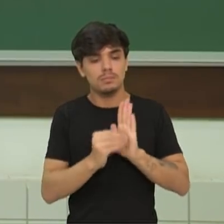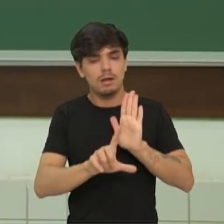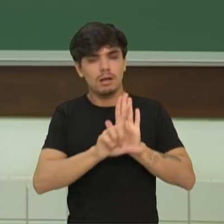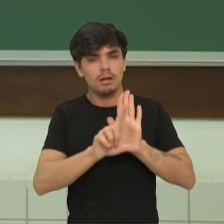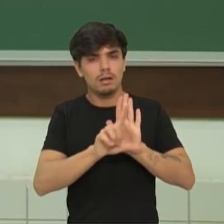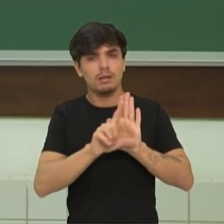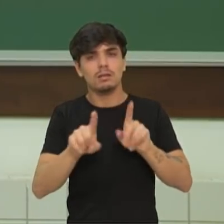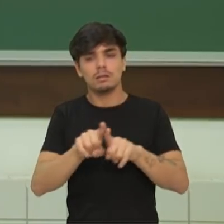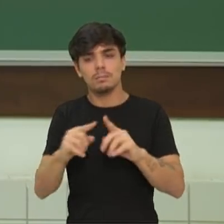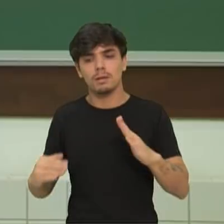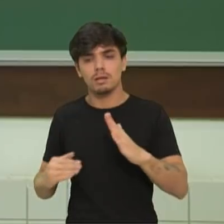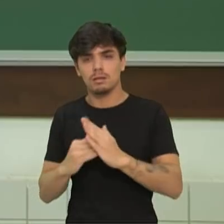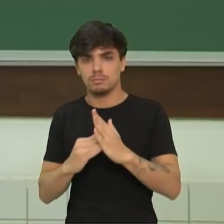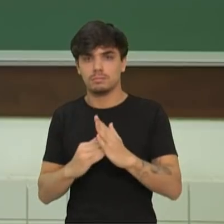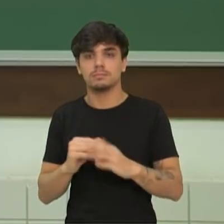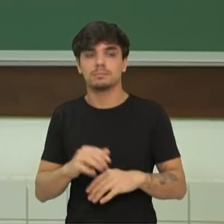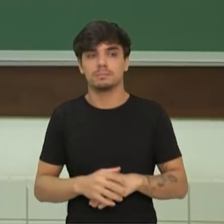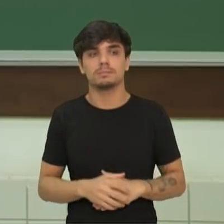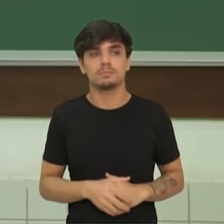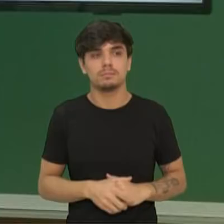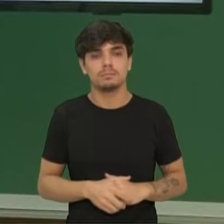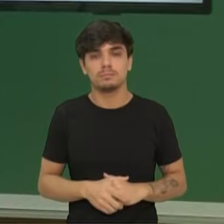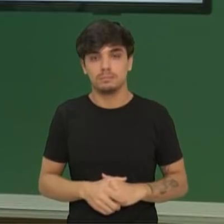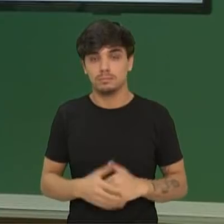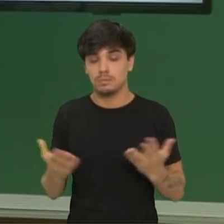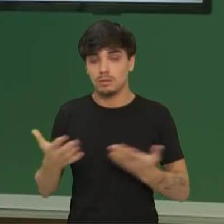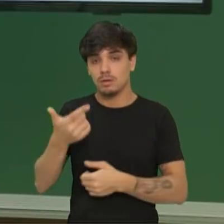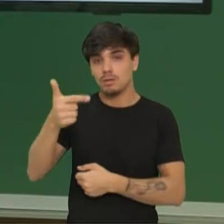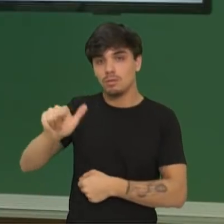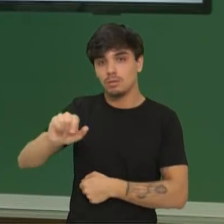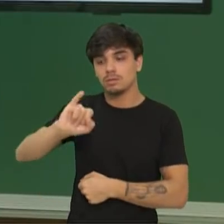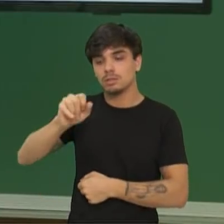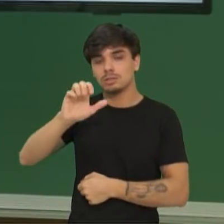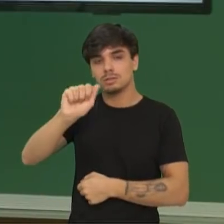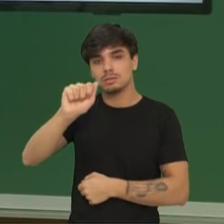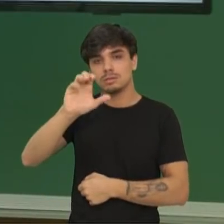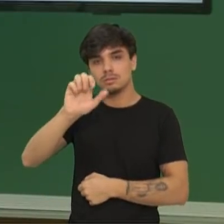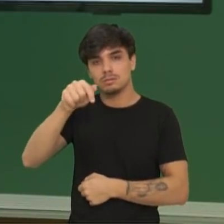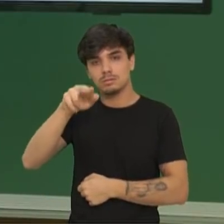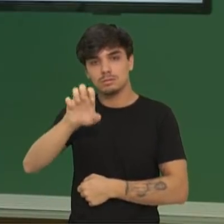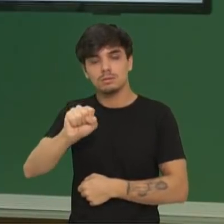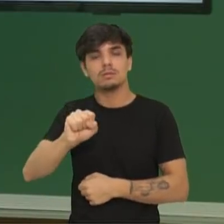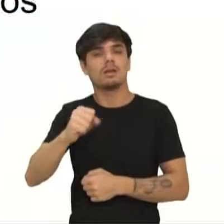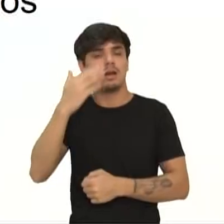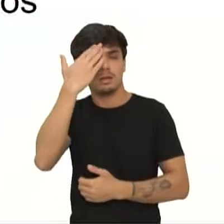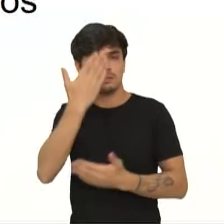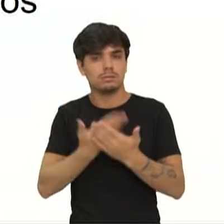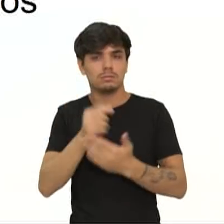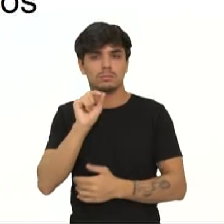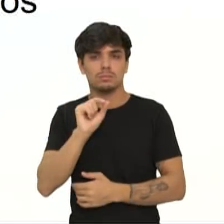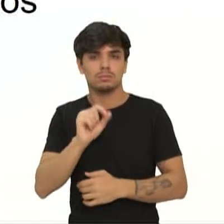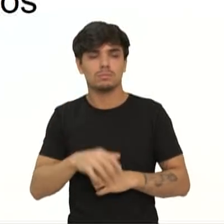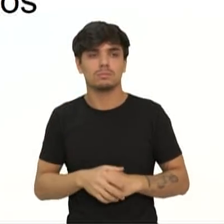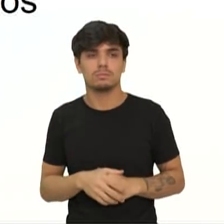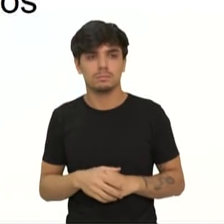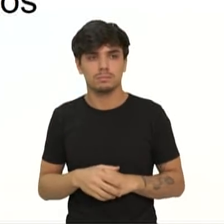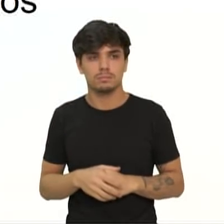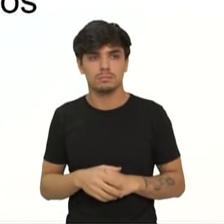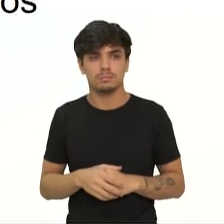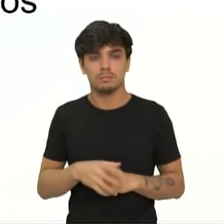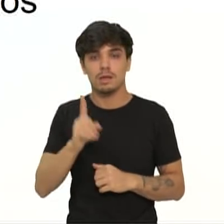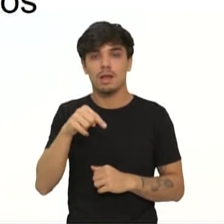colocar limites também, tá? Já o nosso amigo Jacques Bossuet acreditava que era